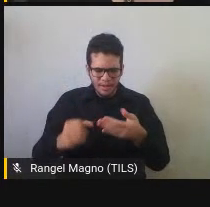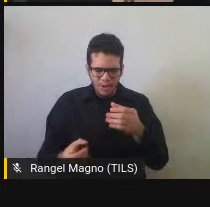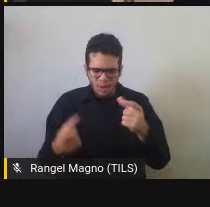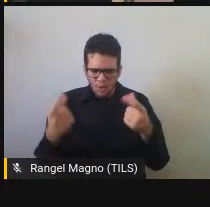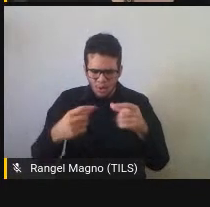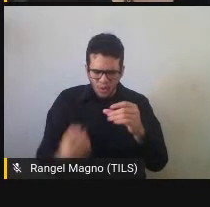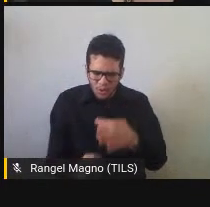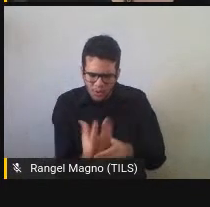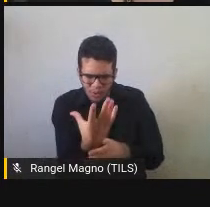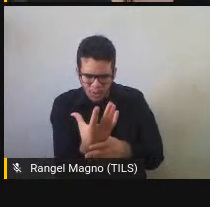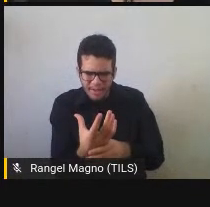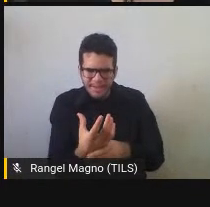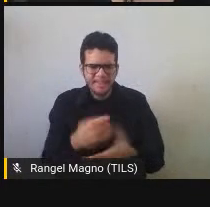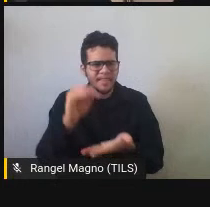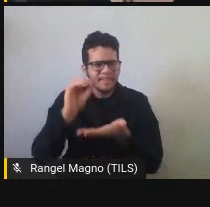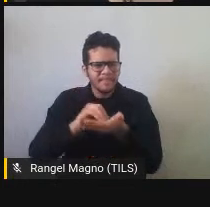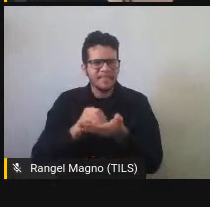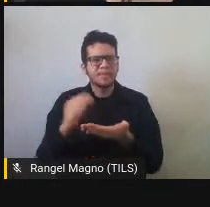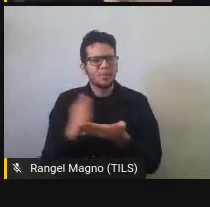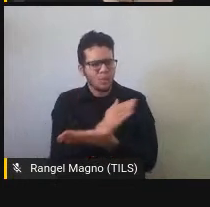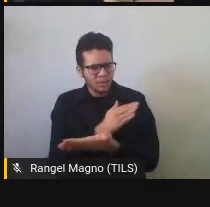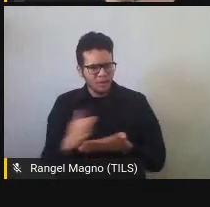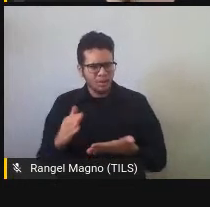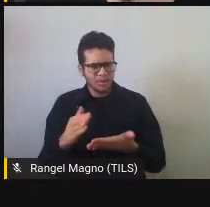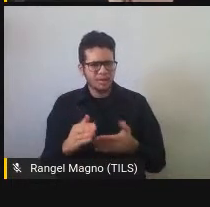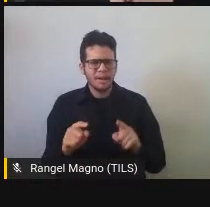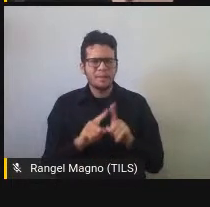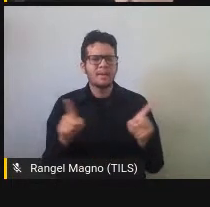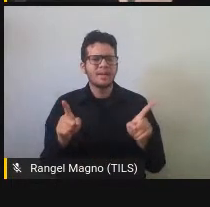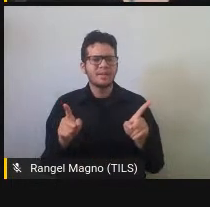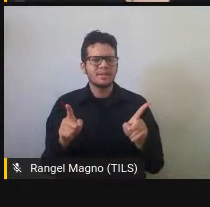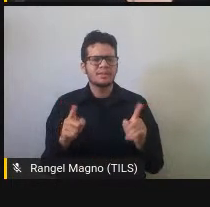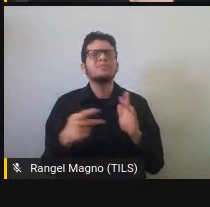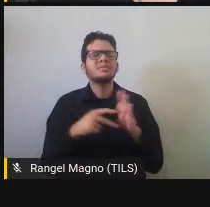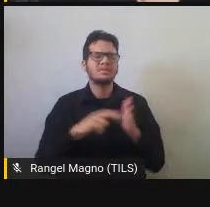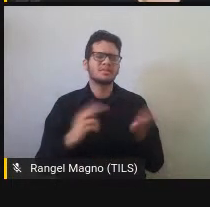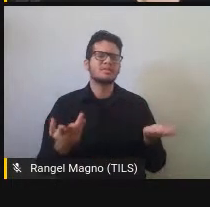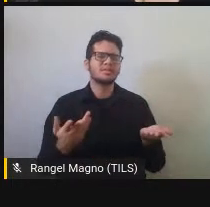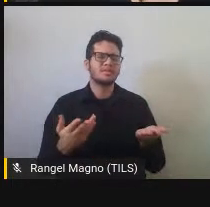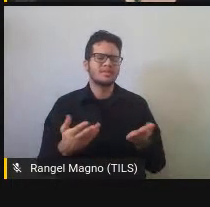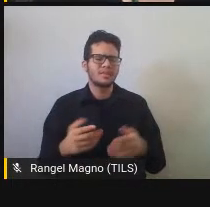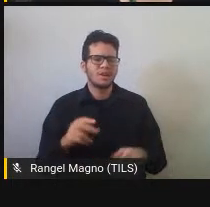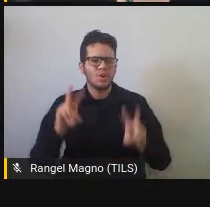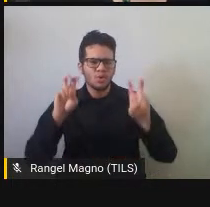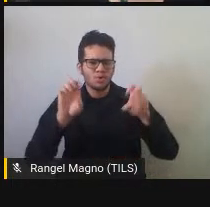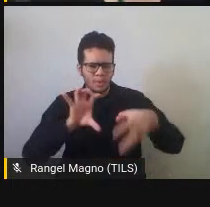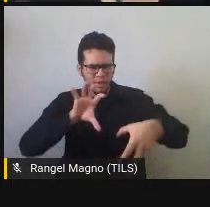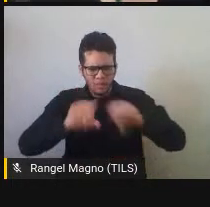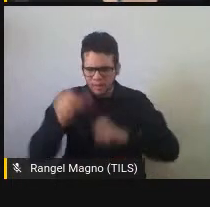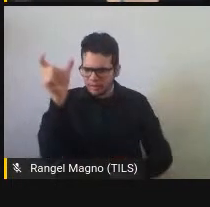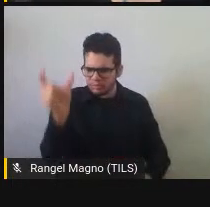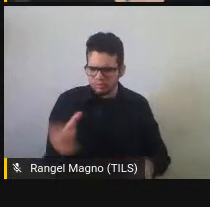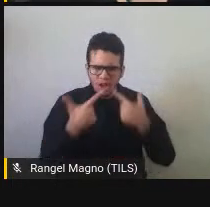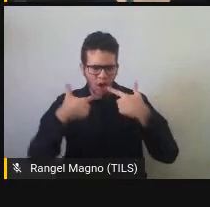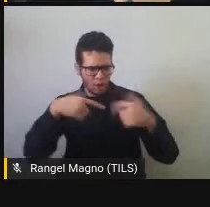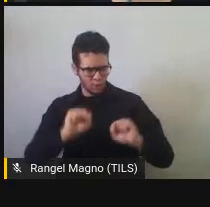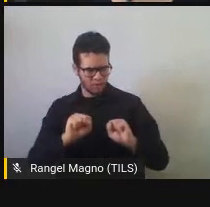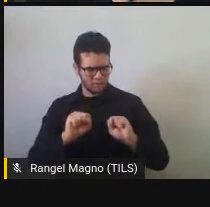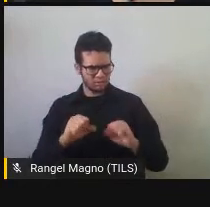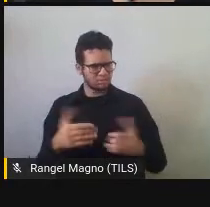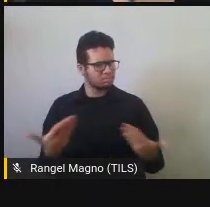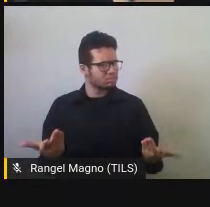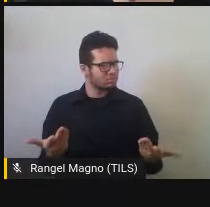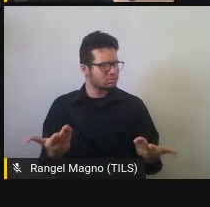manuscrito como um todo não desmente mas o que isso nos traz sobre a formação do linguista talvez seja uma